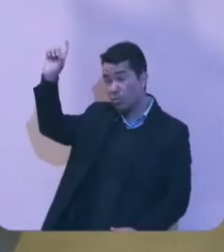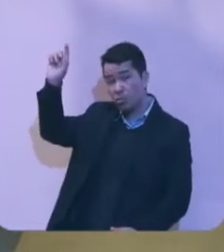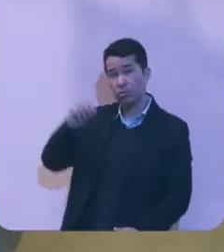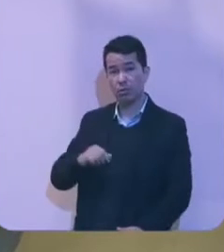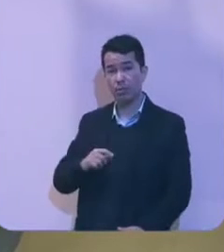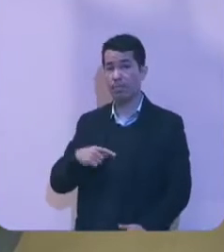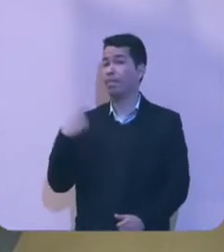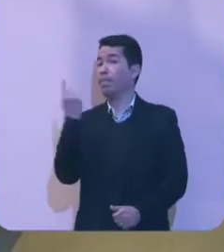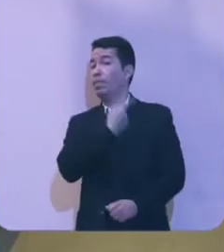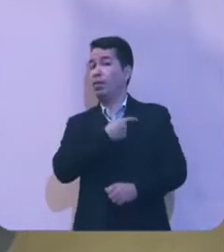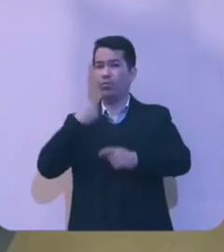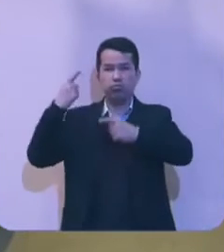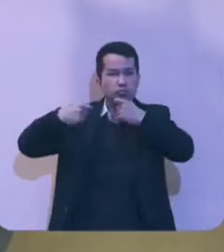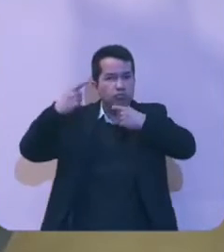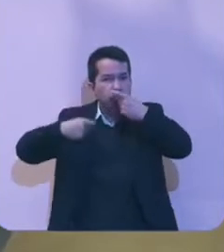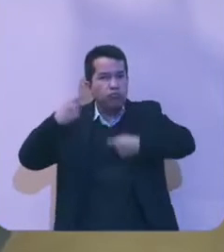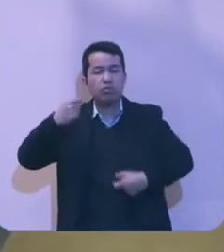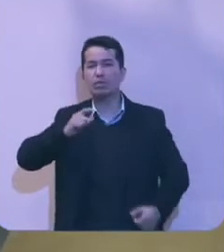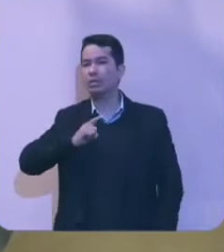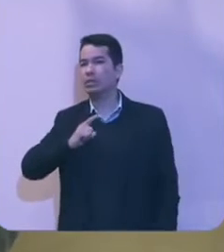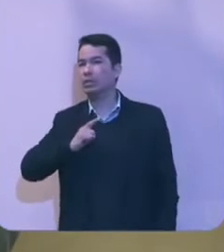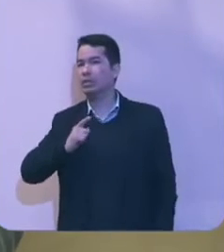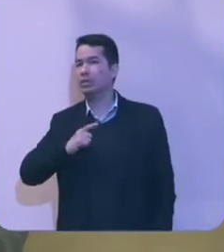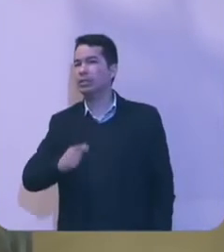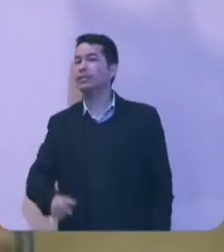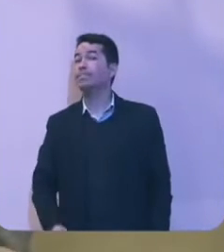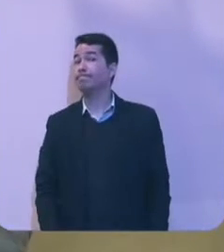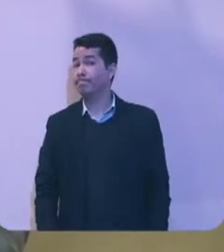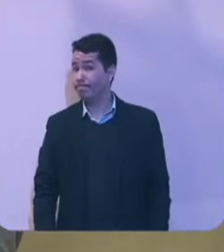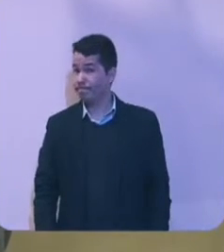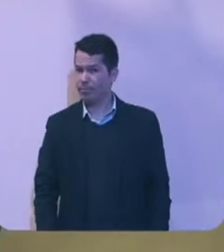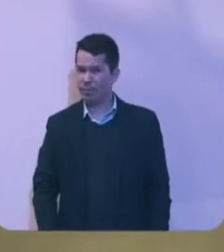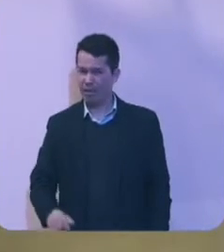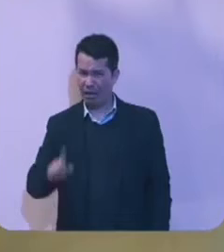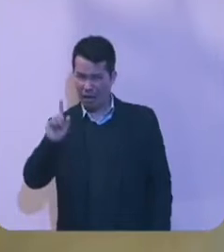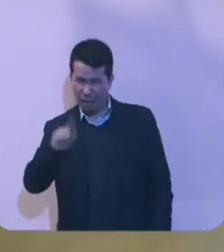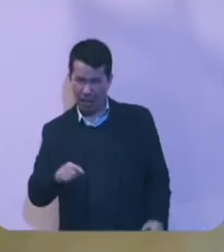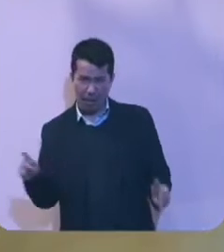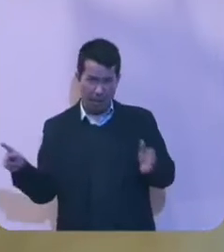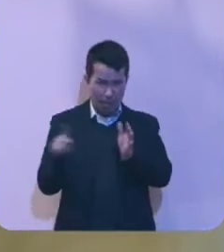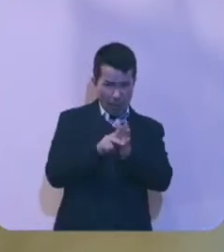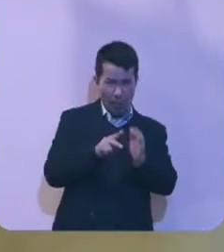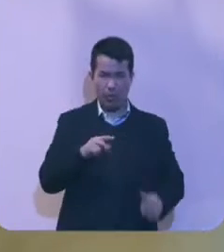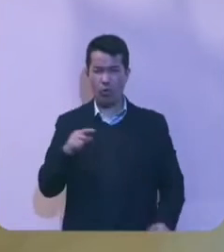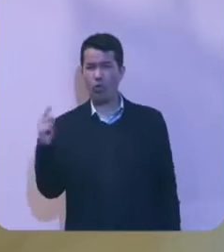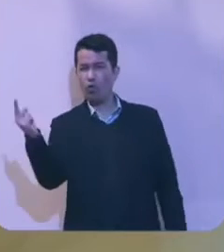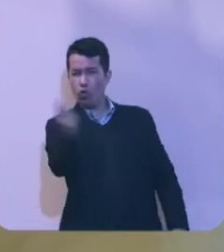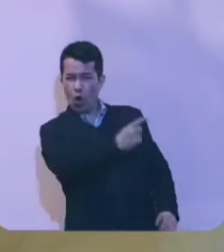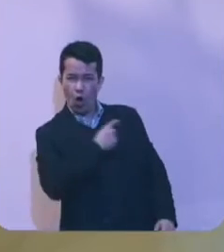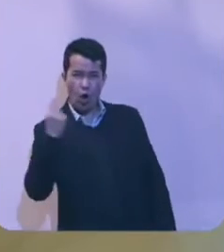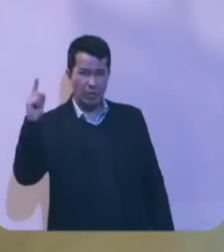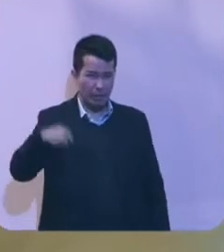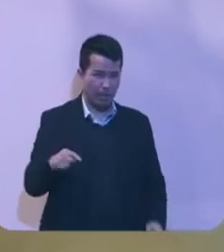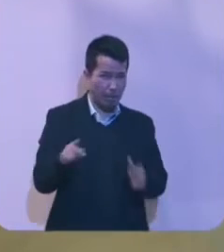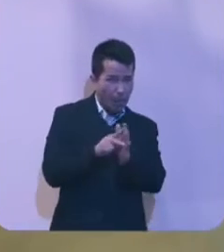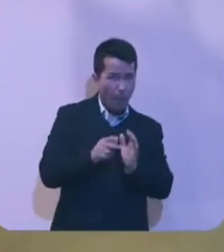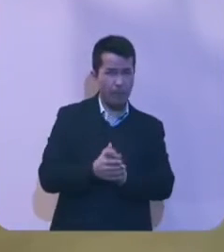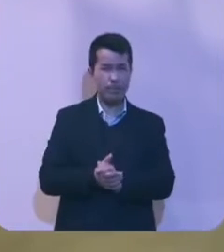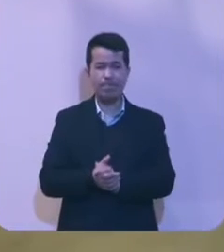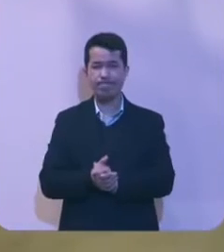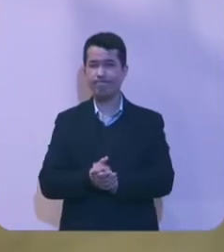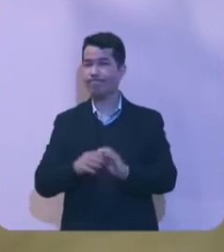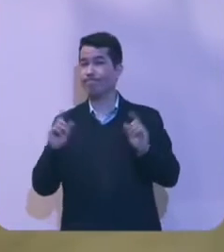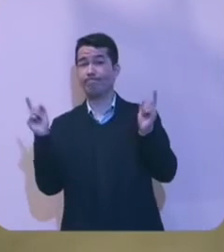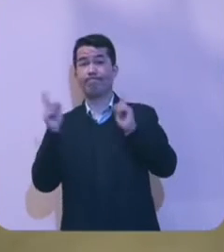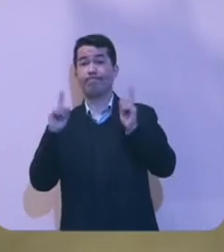nossas batalhas já não são mais nossas, elas são do Senhor. E o